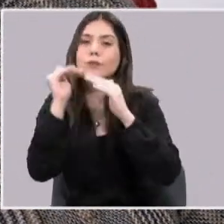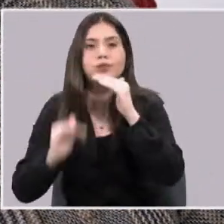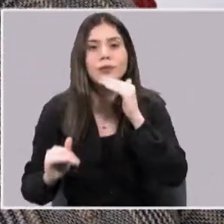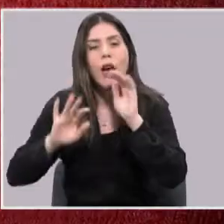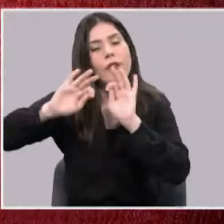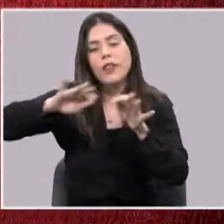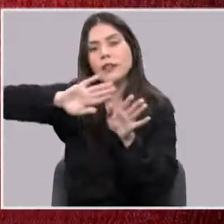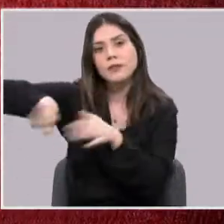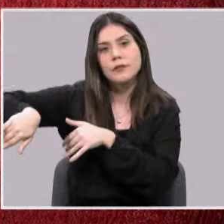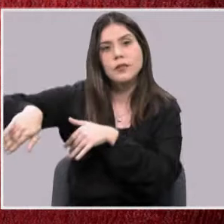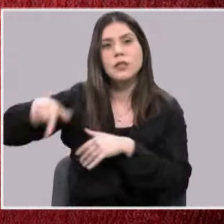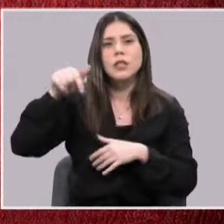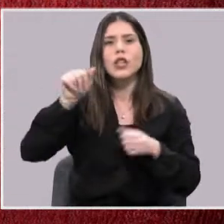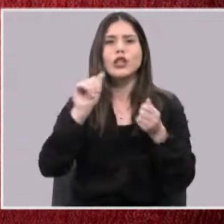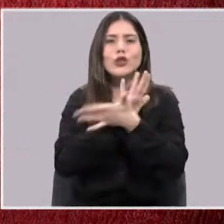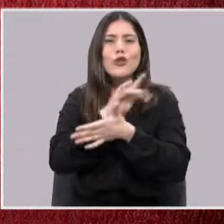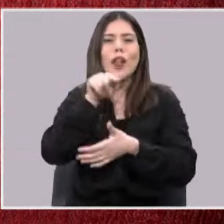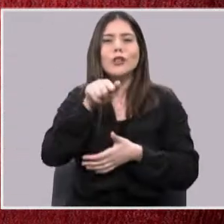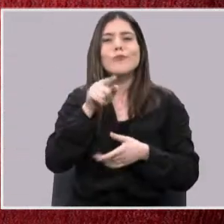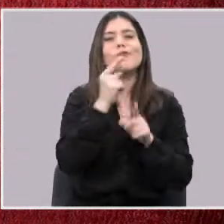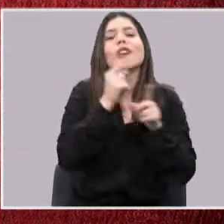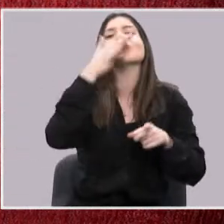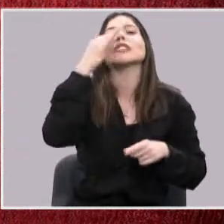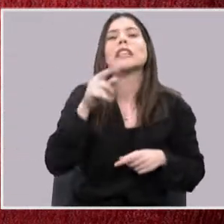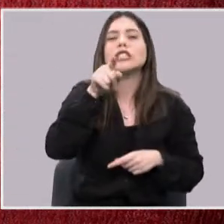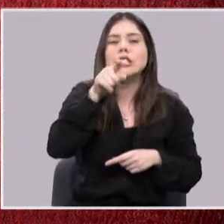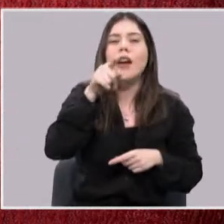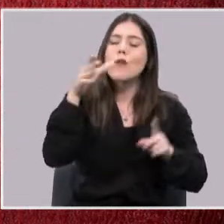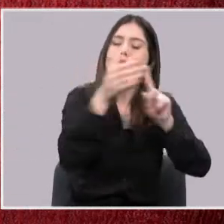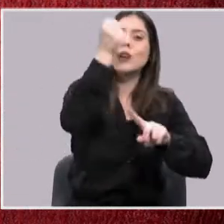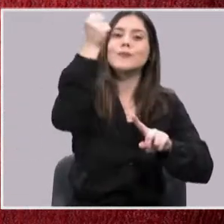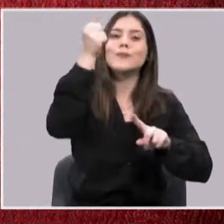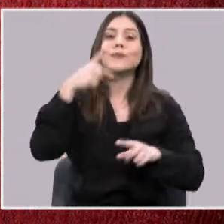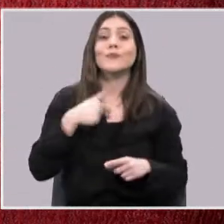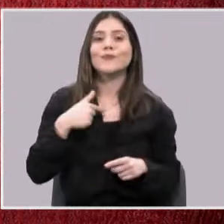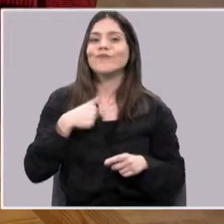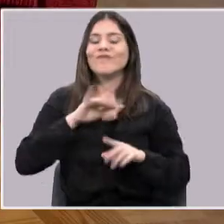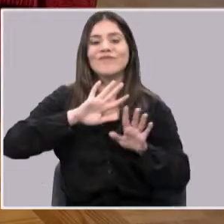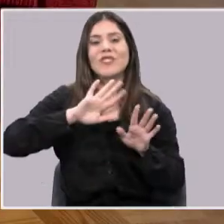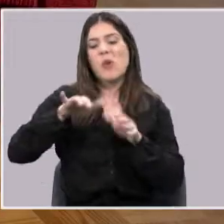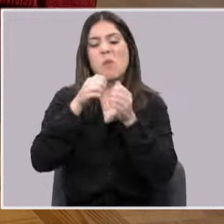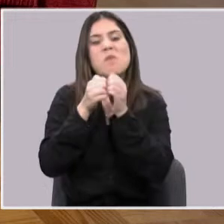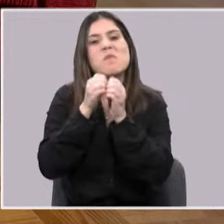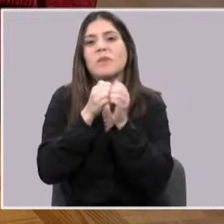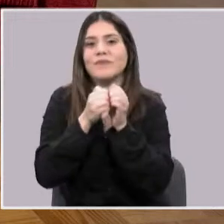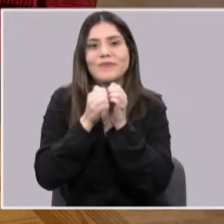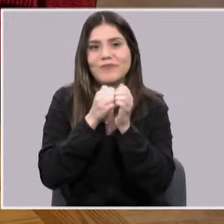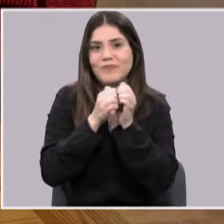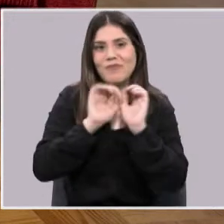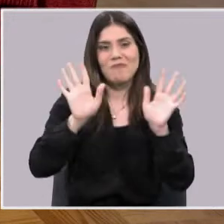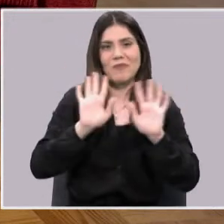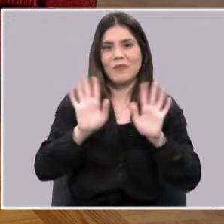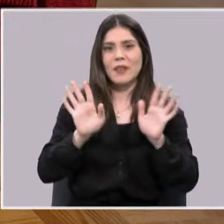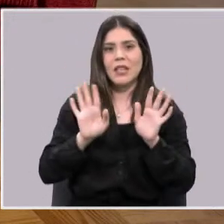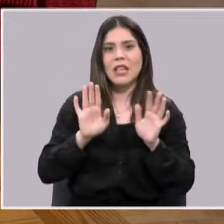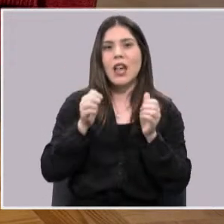menos mentiras. E o que é que levou a acreditar que um jornal a este nível resultaria, um jornal digital? Porque eu deixei de acreditar no